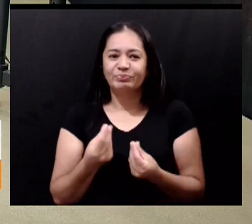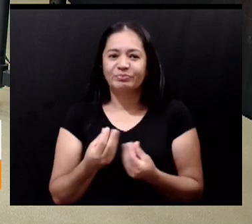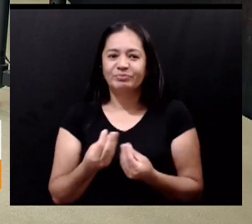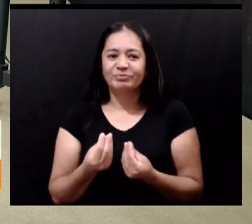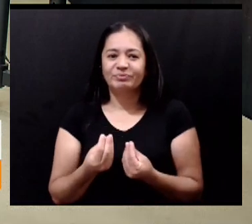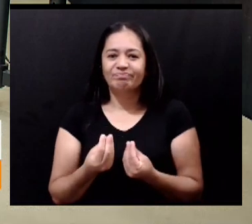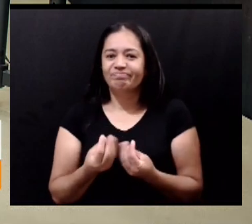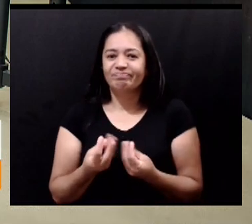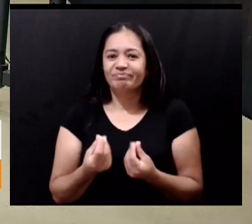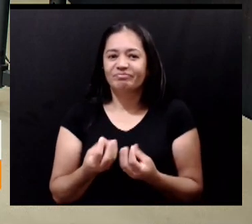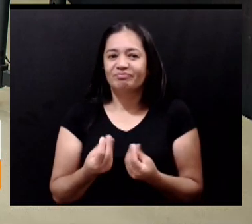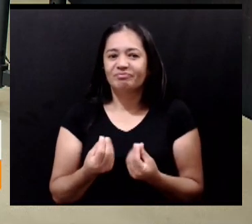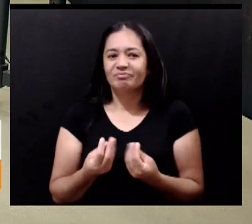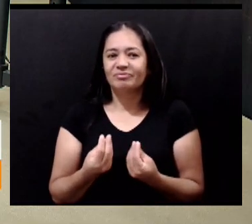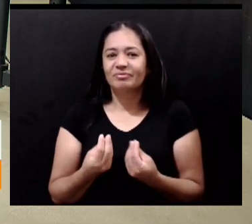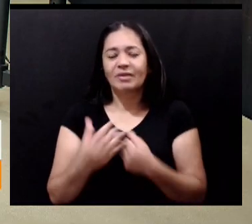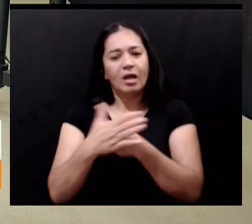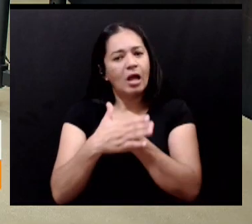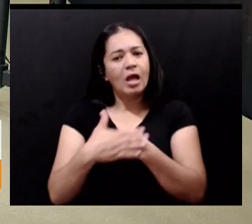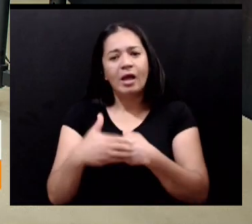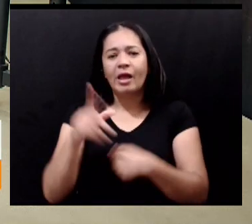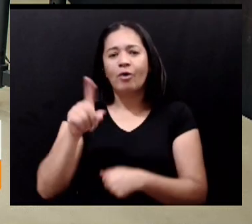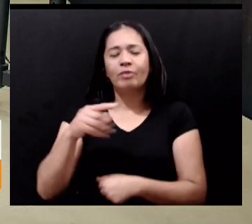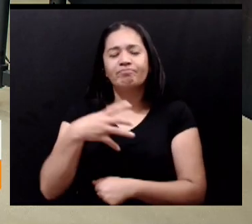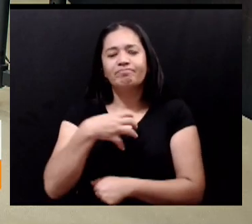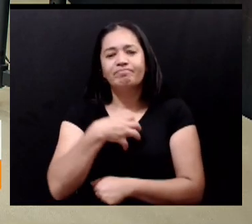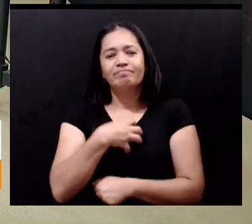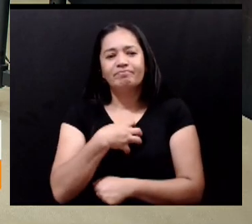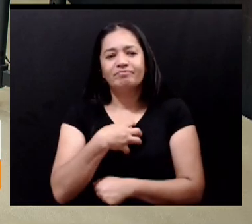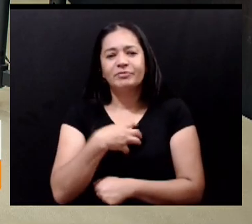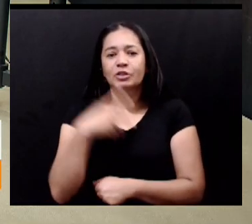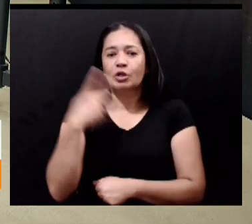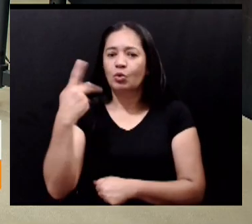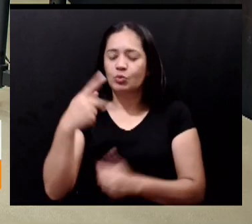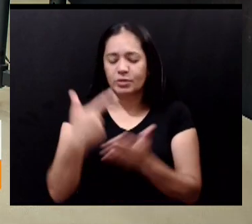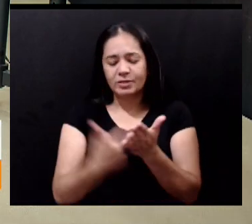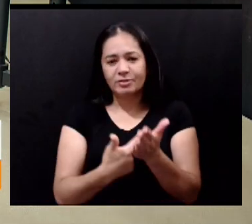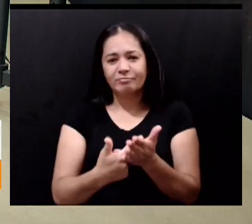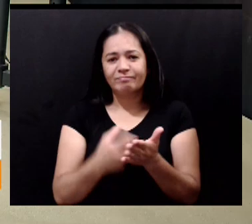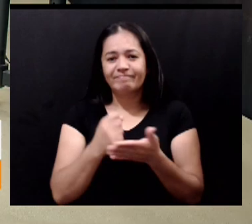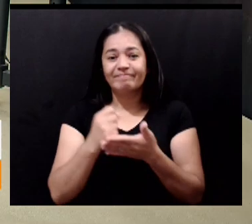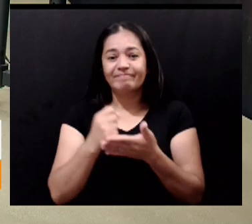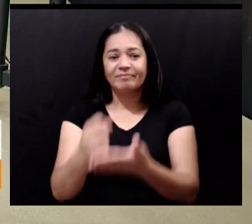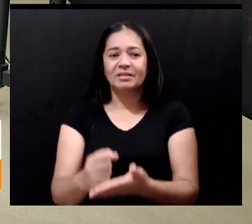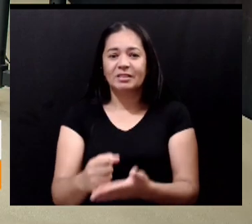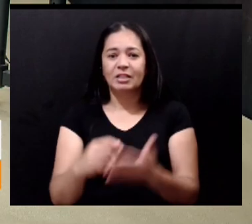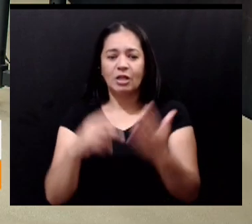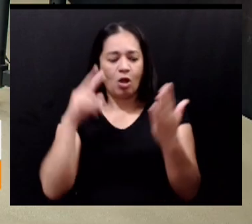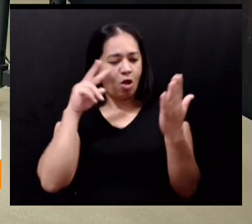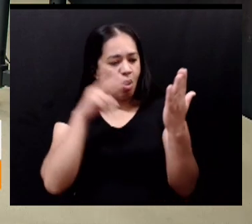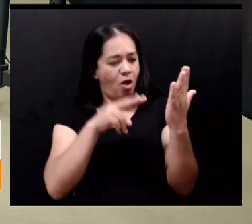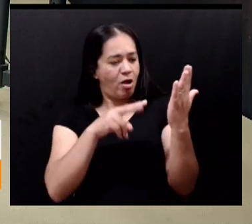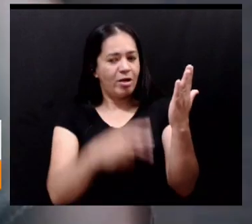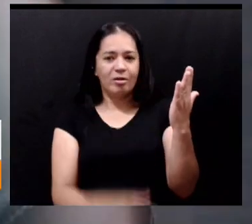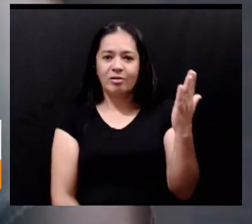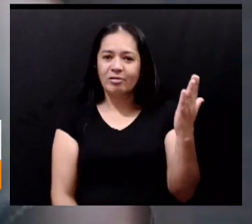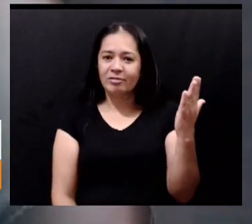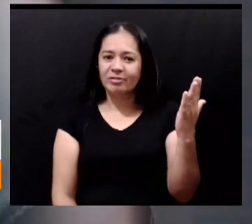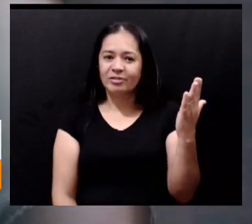é um carinho, é um sentimento. O seu livro traz isso. Se a gente olha a capa do livro, né, Marília? A gente